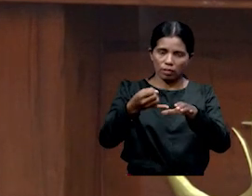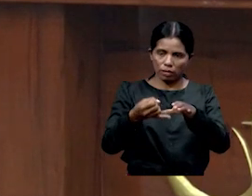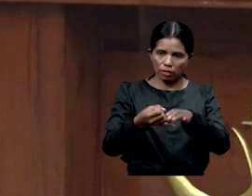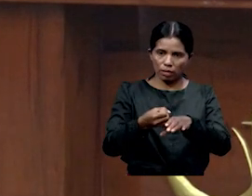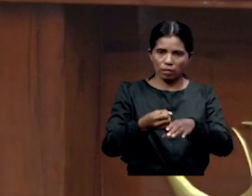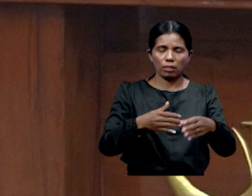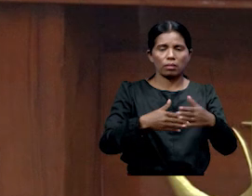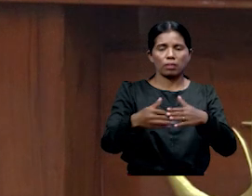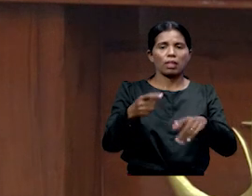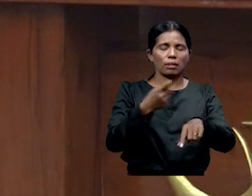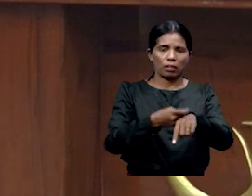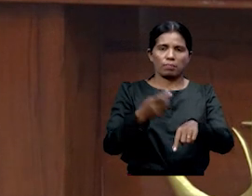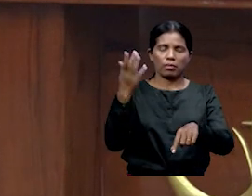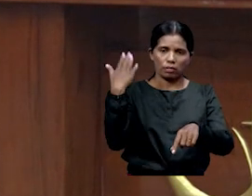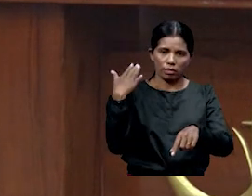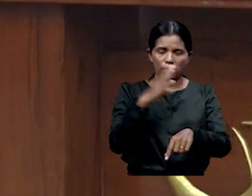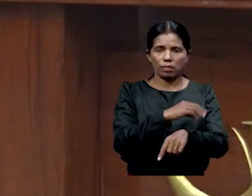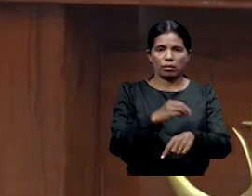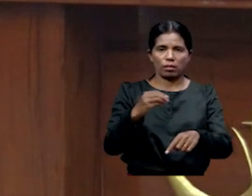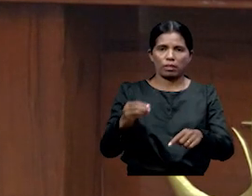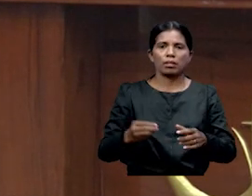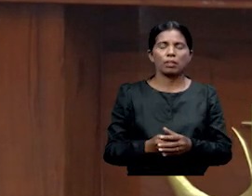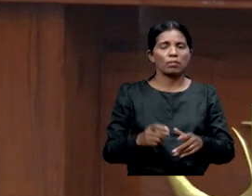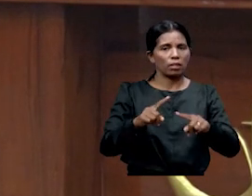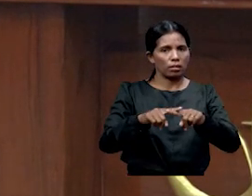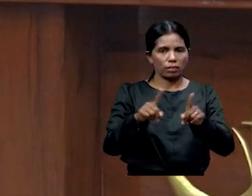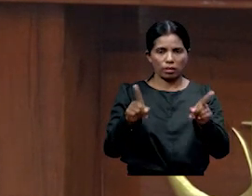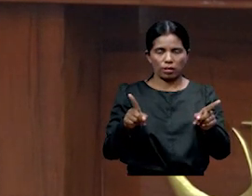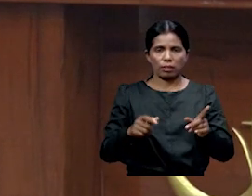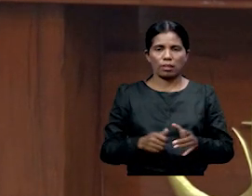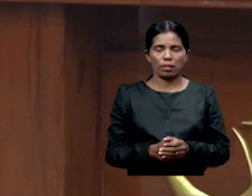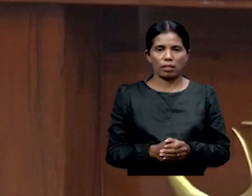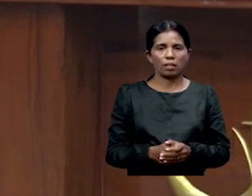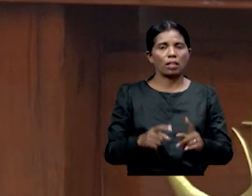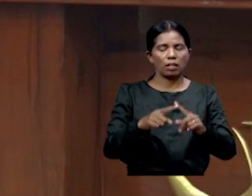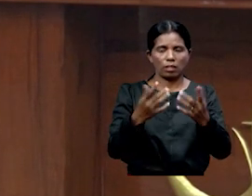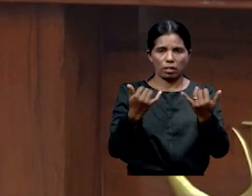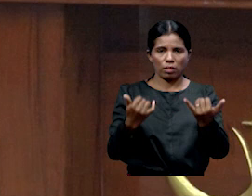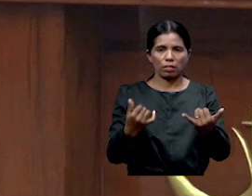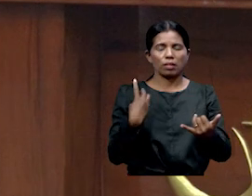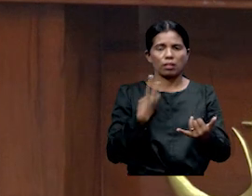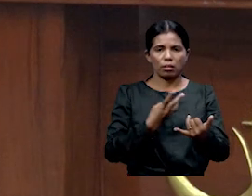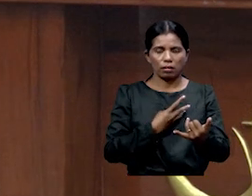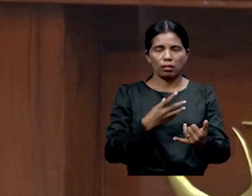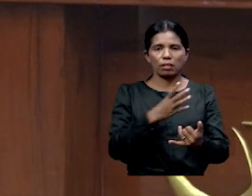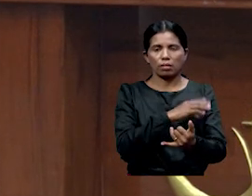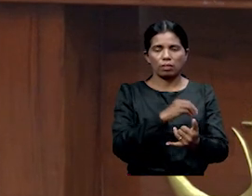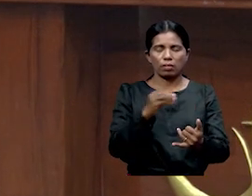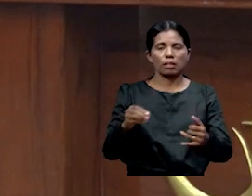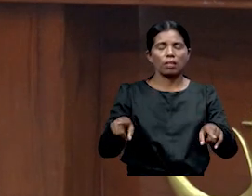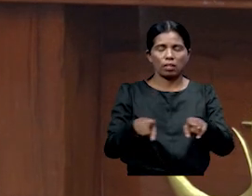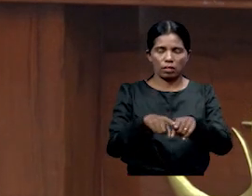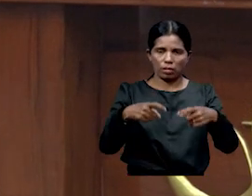com aqueles que no passado possam ter tido diferenças e até terem sido considerados como